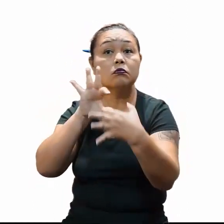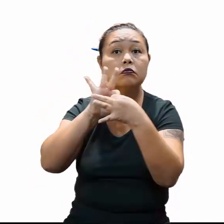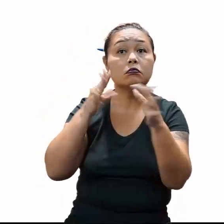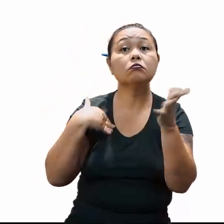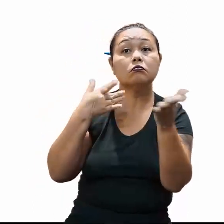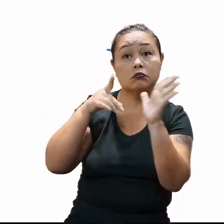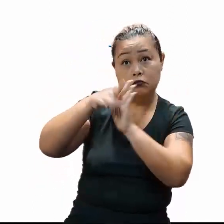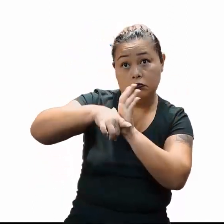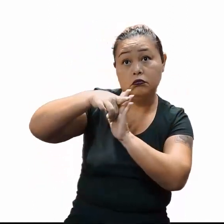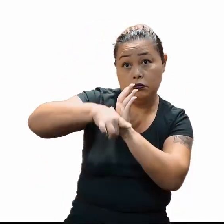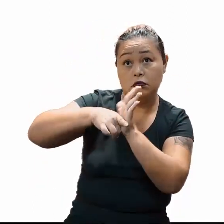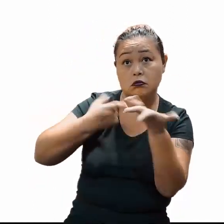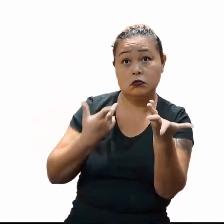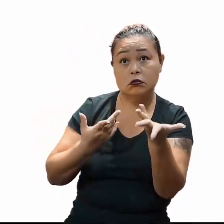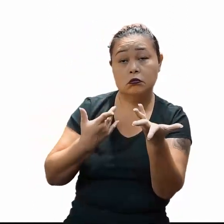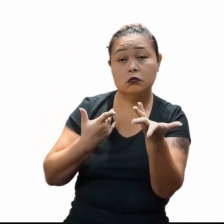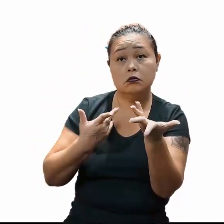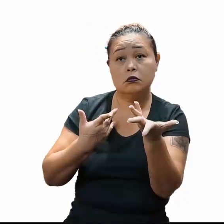Mamoré também,